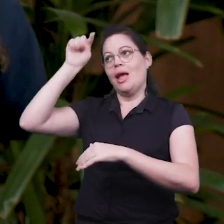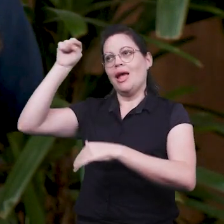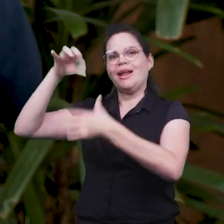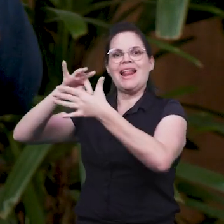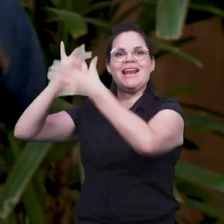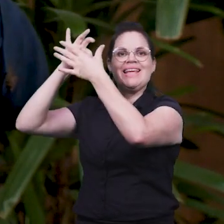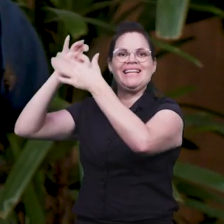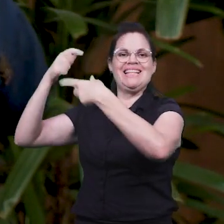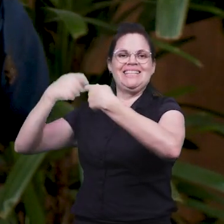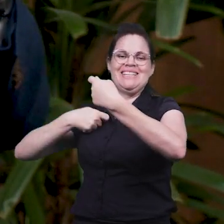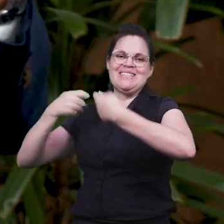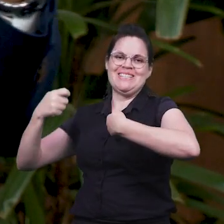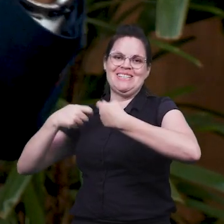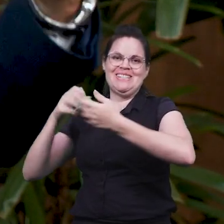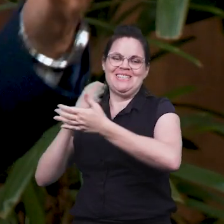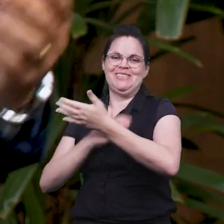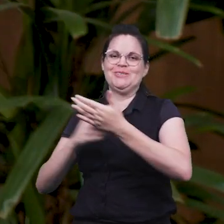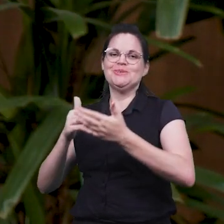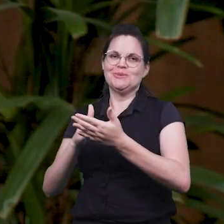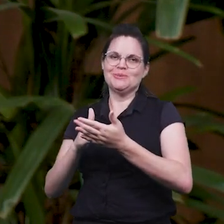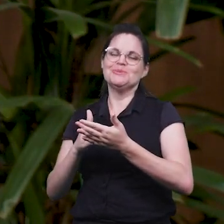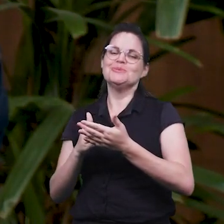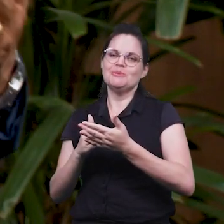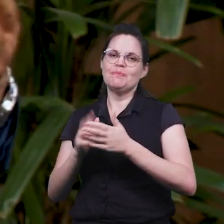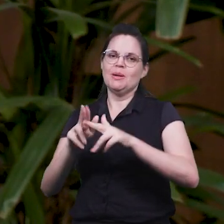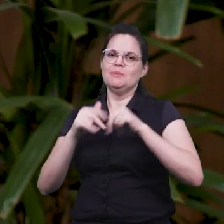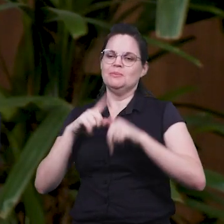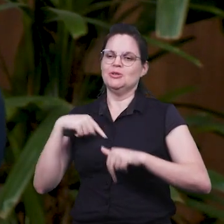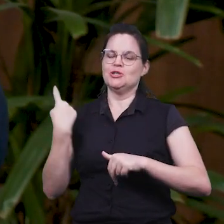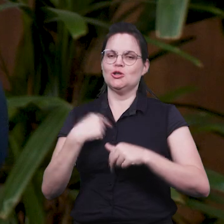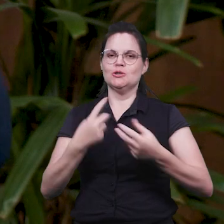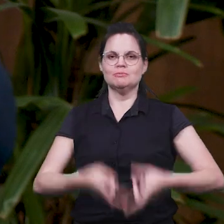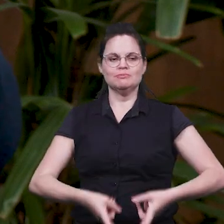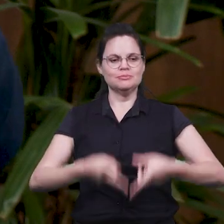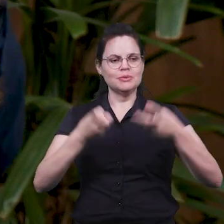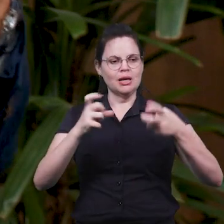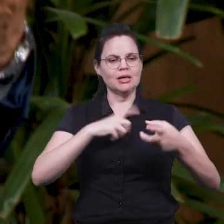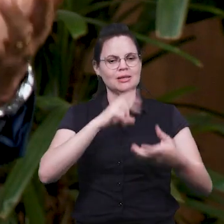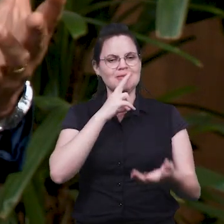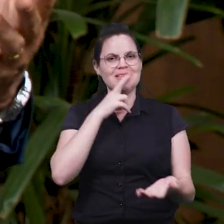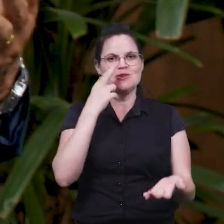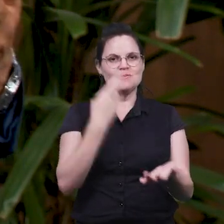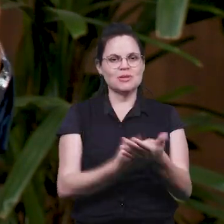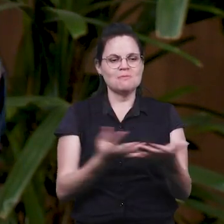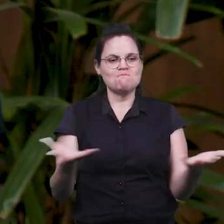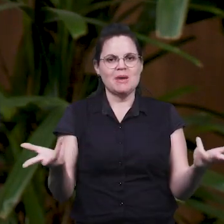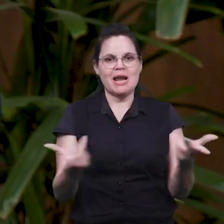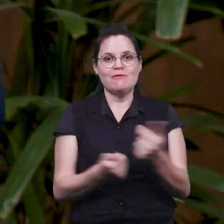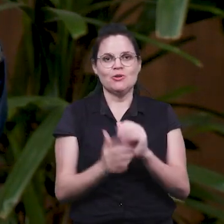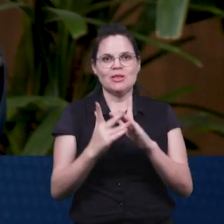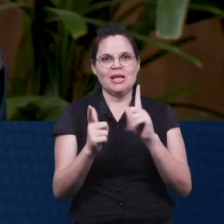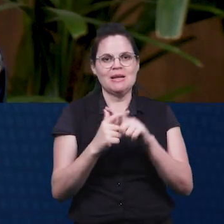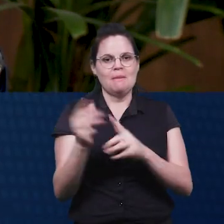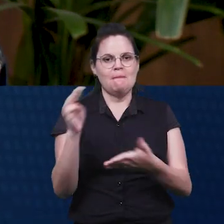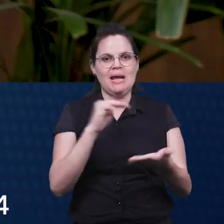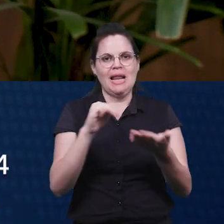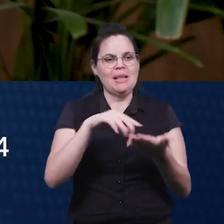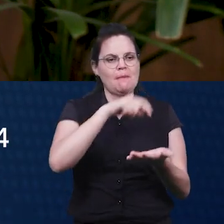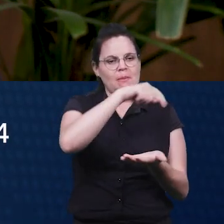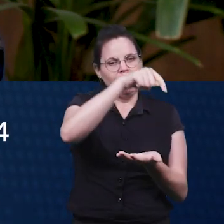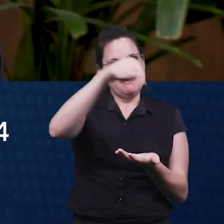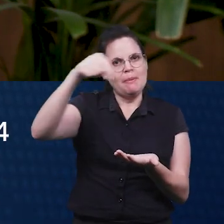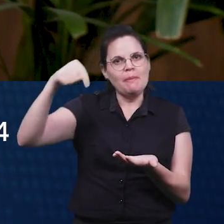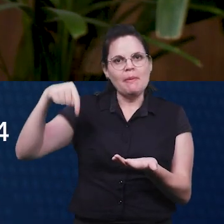liderando, direcionando, e exatamente por isso que nós temos visto esta obra grandiosa, que não há explicação de